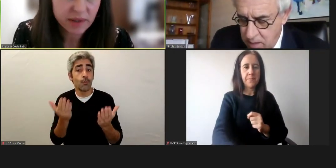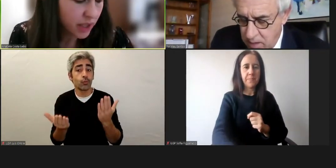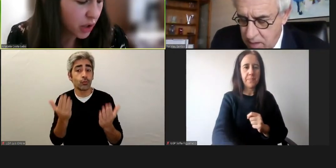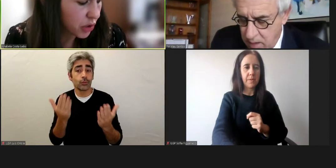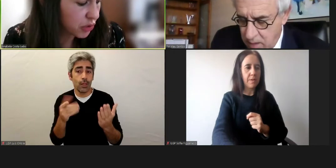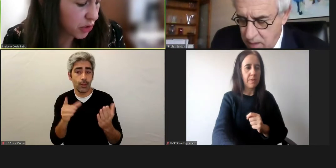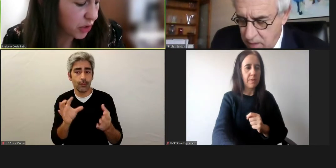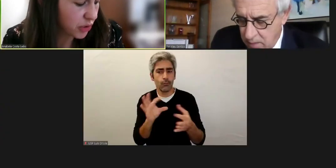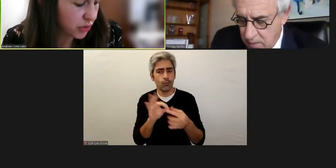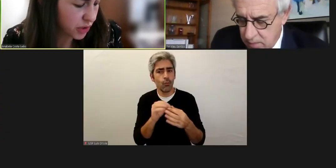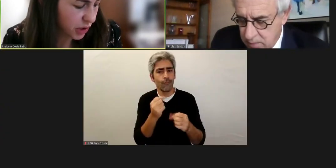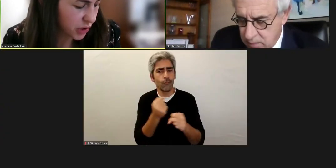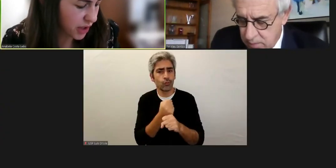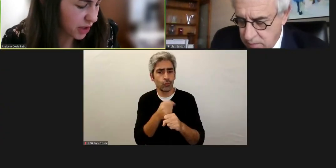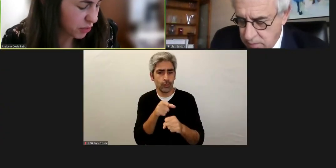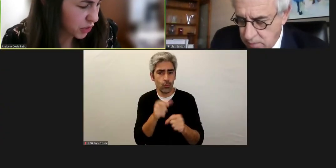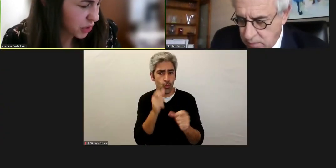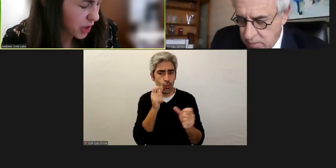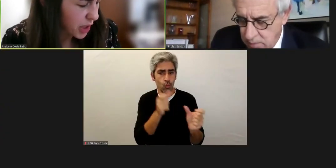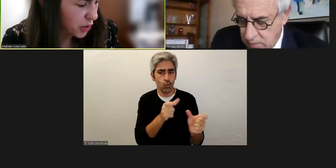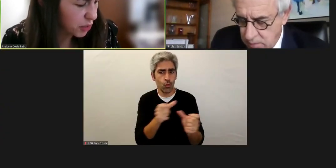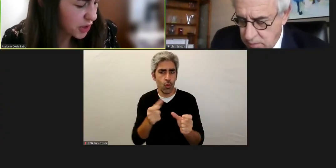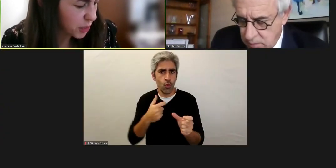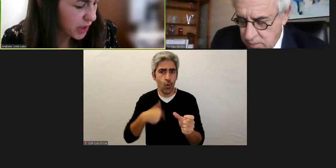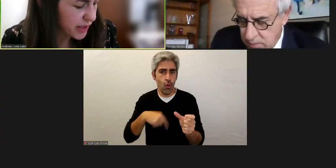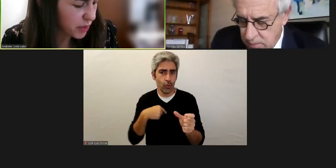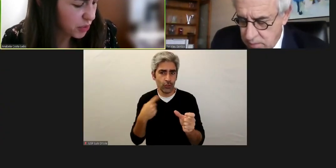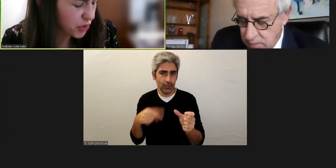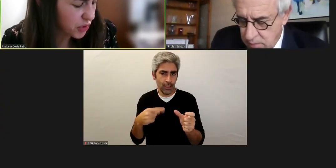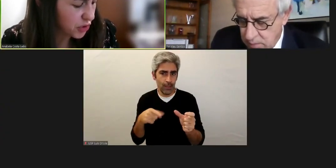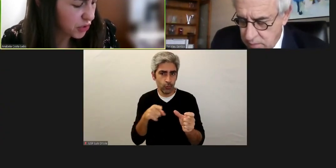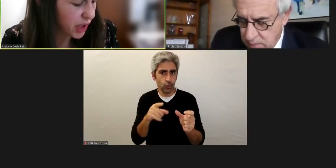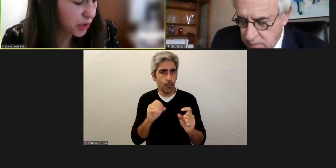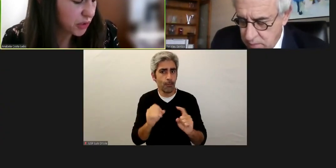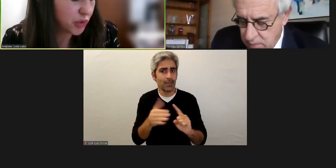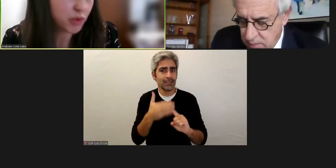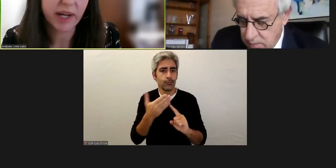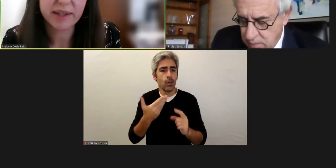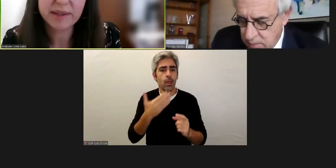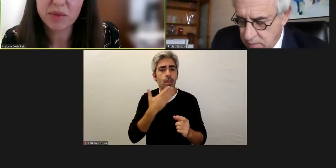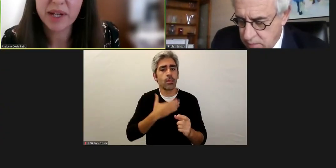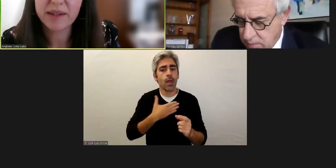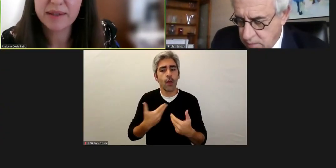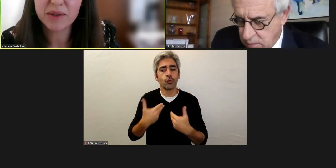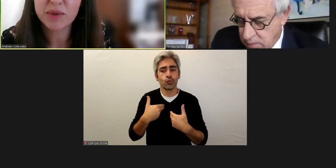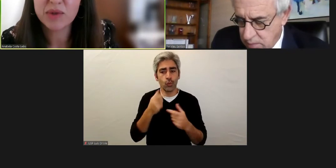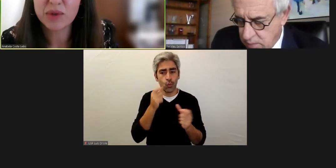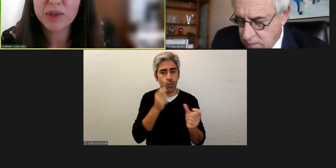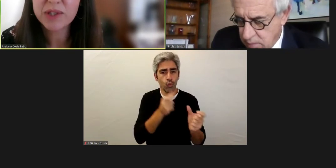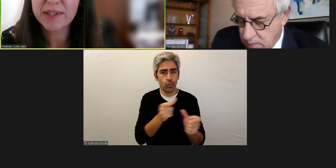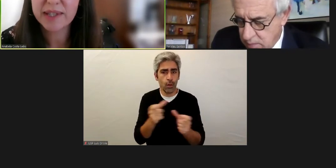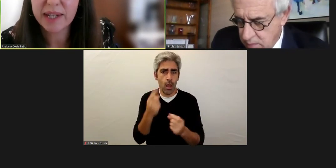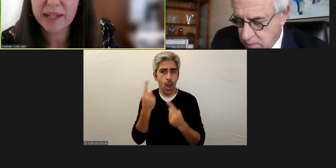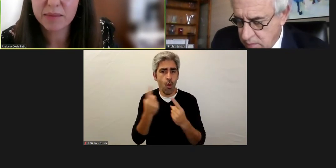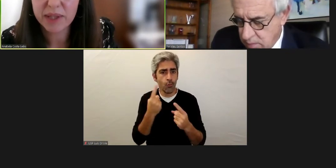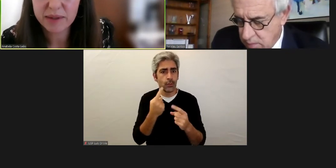este controle que nós temos, como este princípio que nos ajuda a controlar determinadas